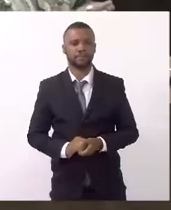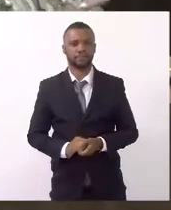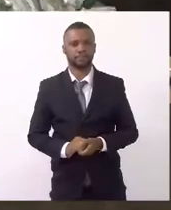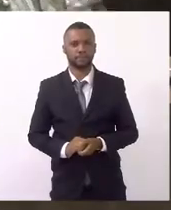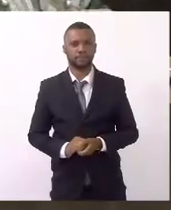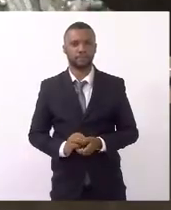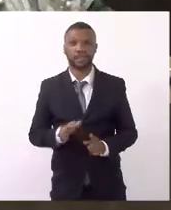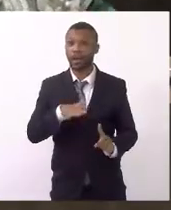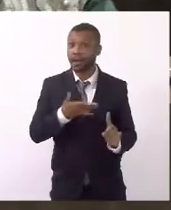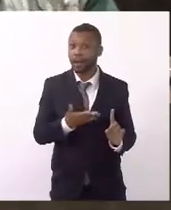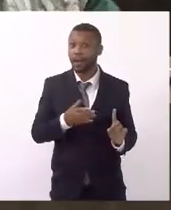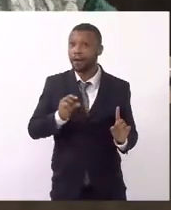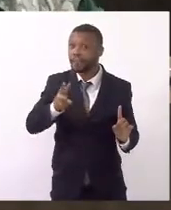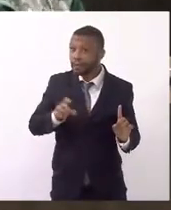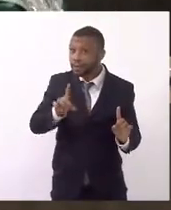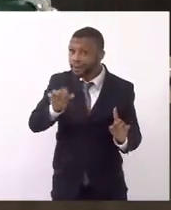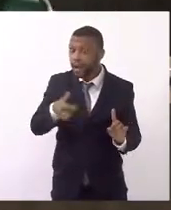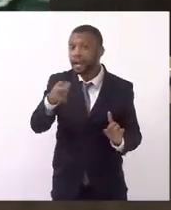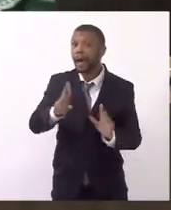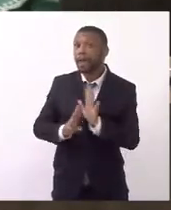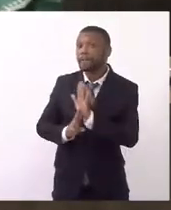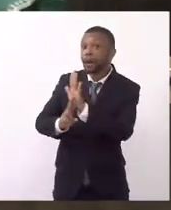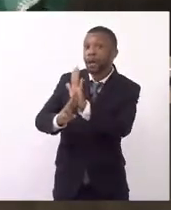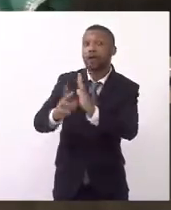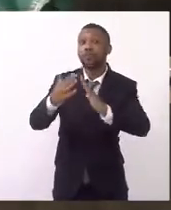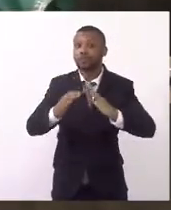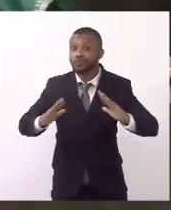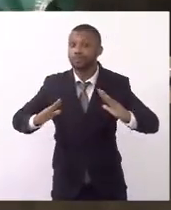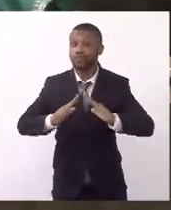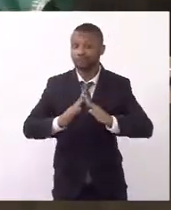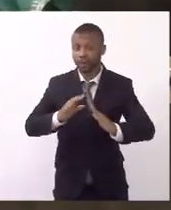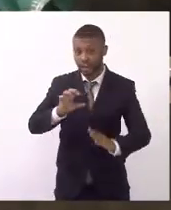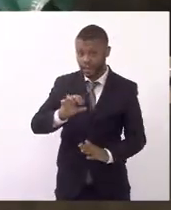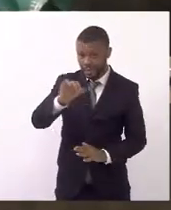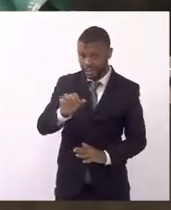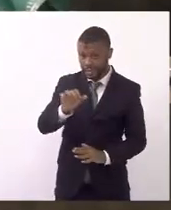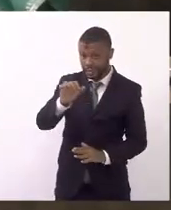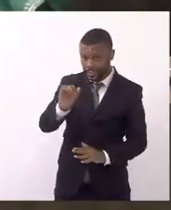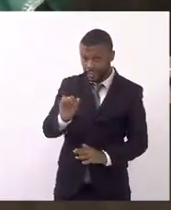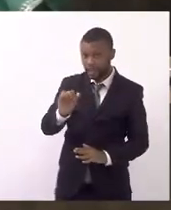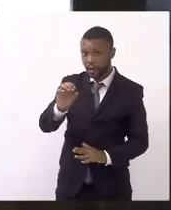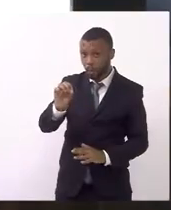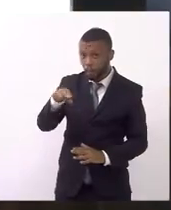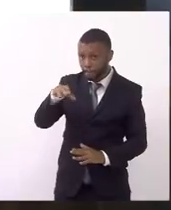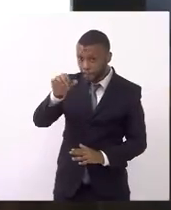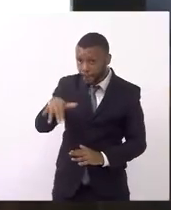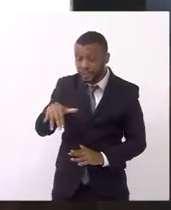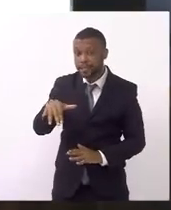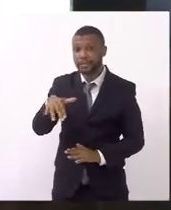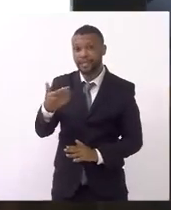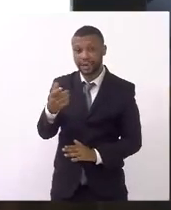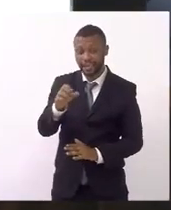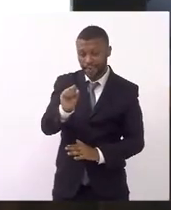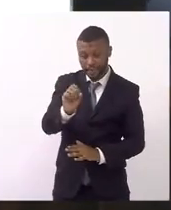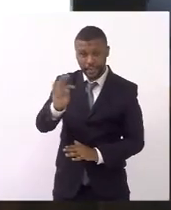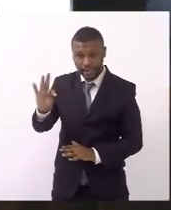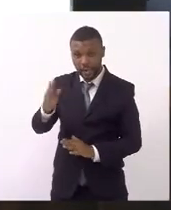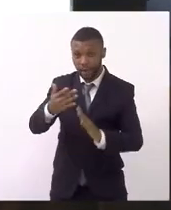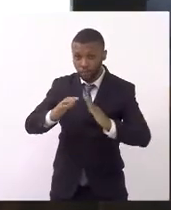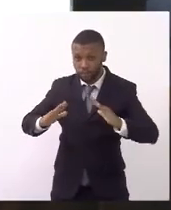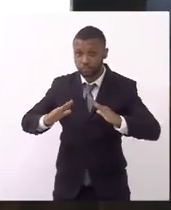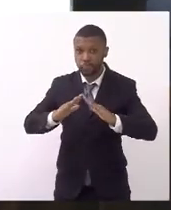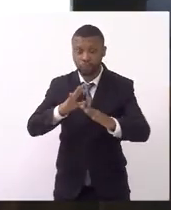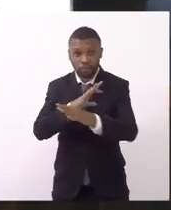Oi e a Vanda é sacerdotisa do Ilê e girou me em Santa Teresa Rio de Janeiro uma casa de candomblé